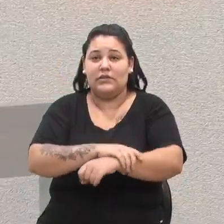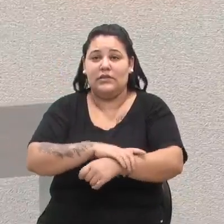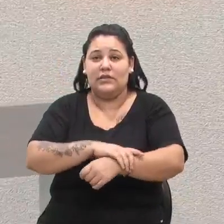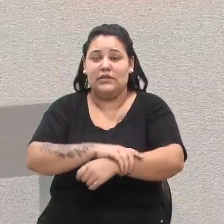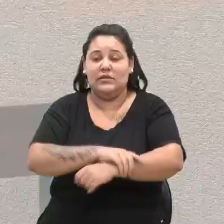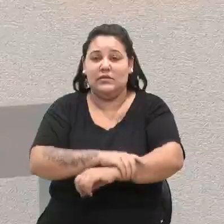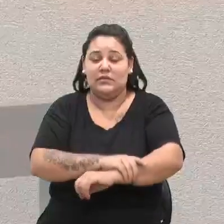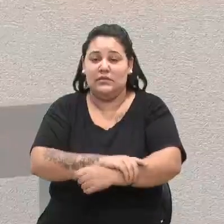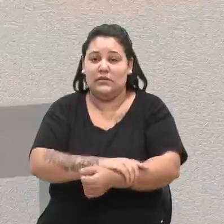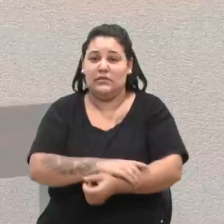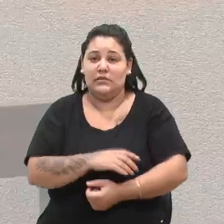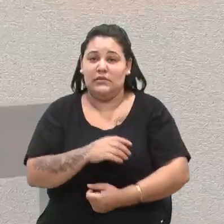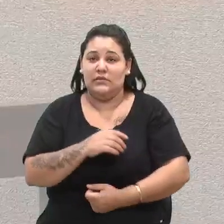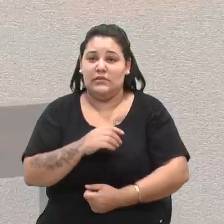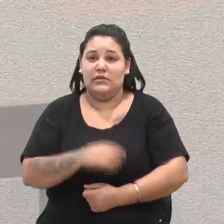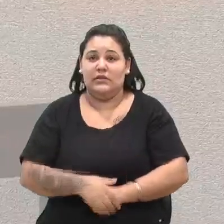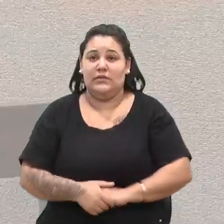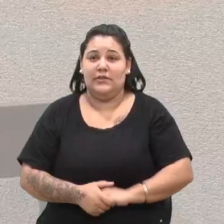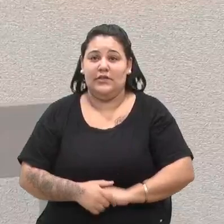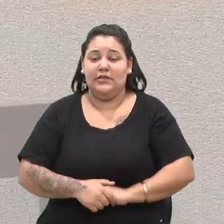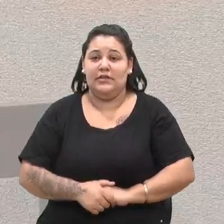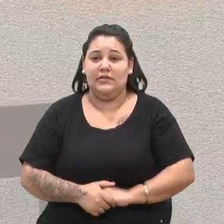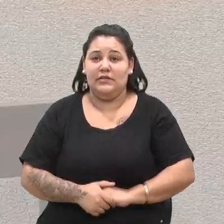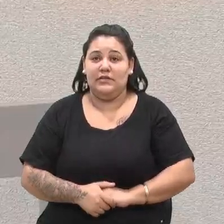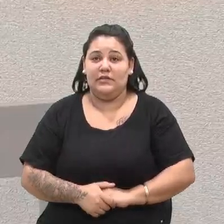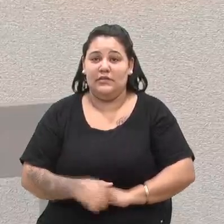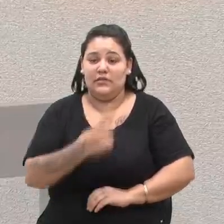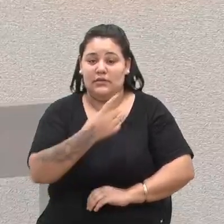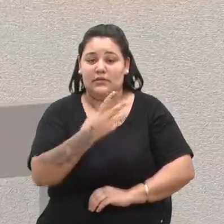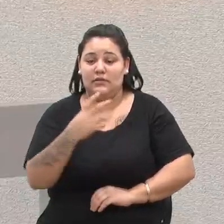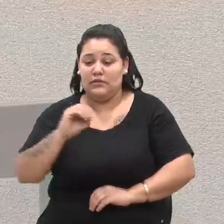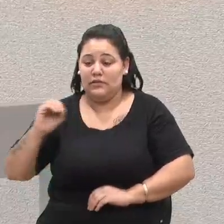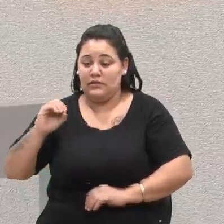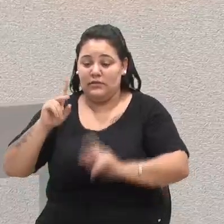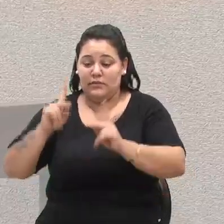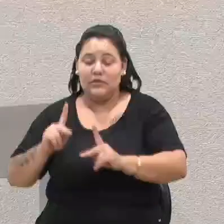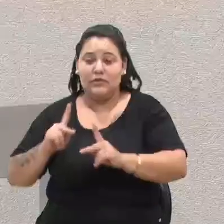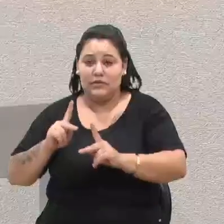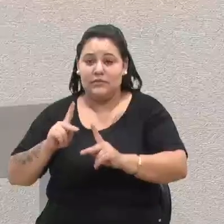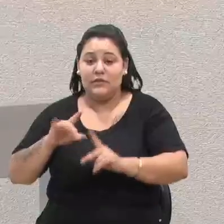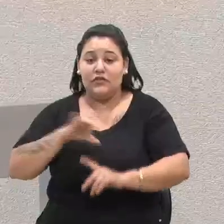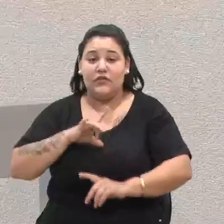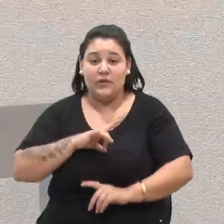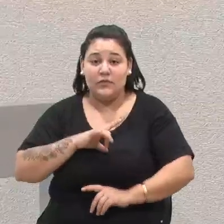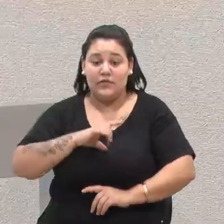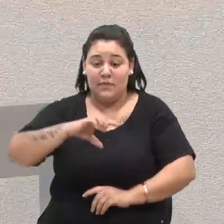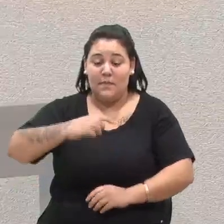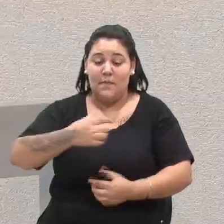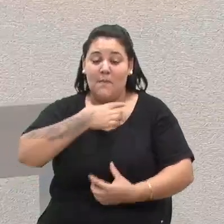inscritos e acompanhantes, 780 medalhas entregues,